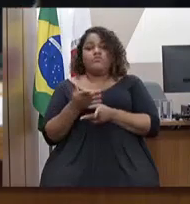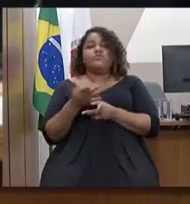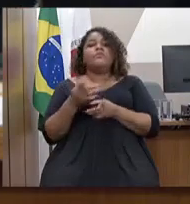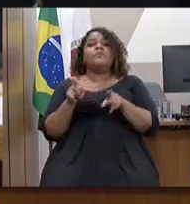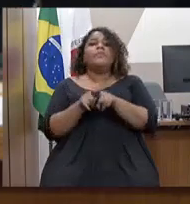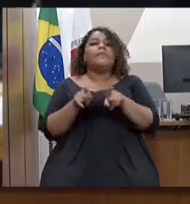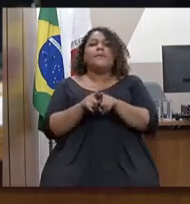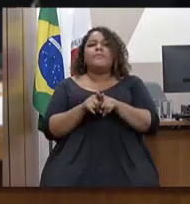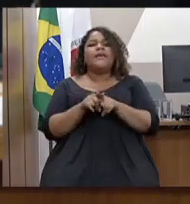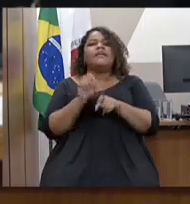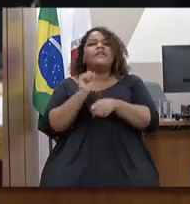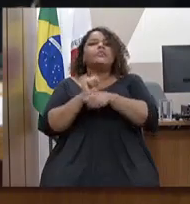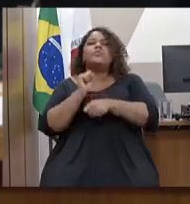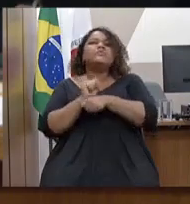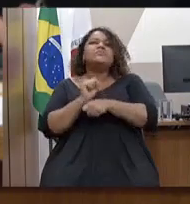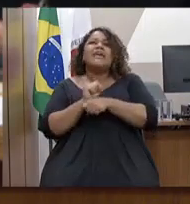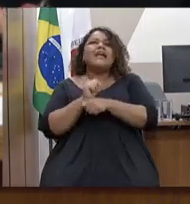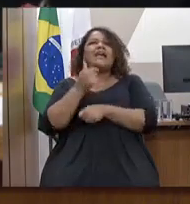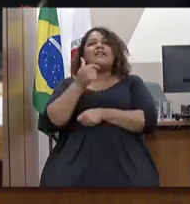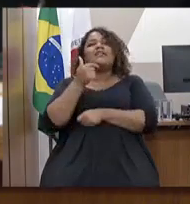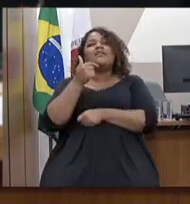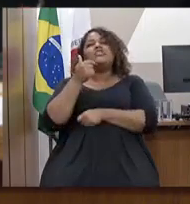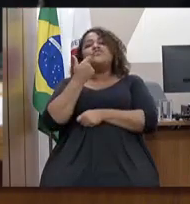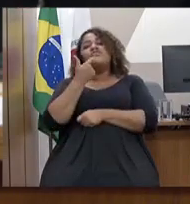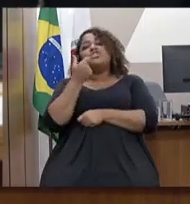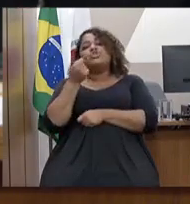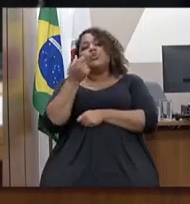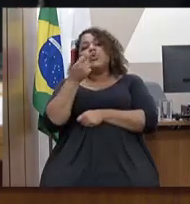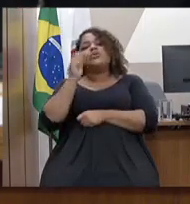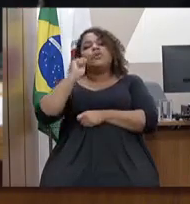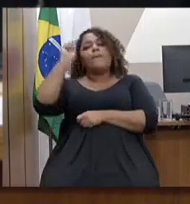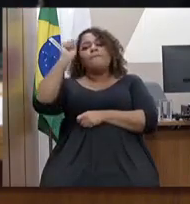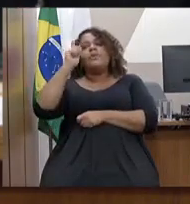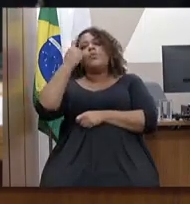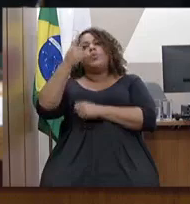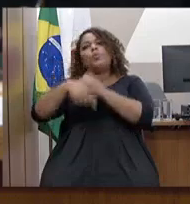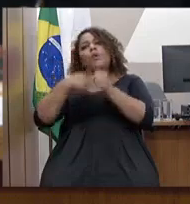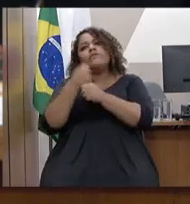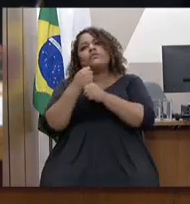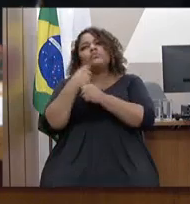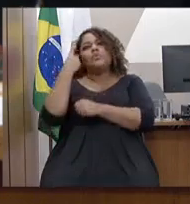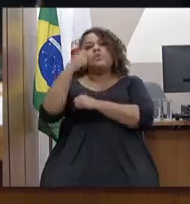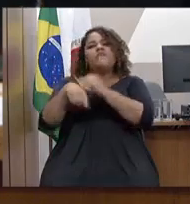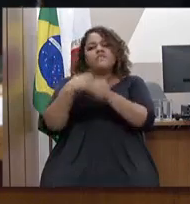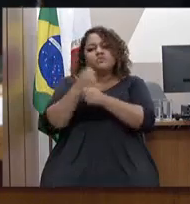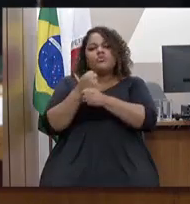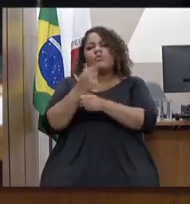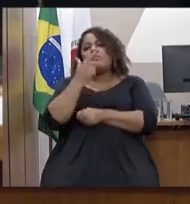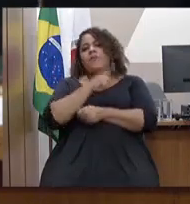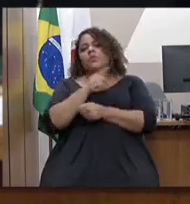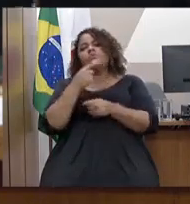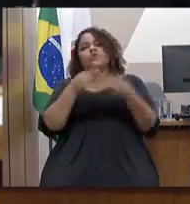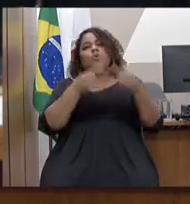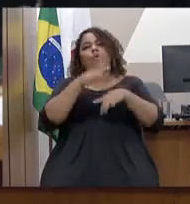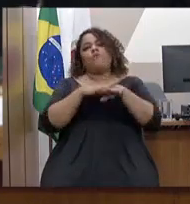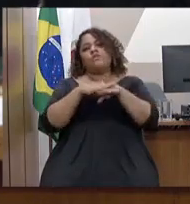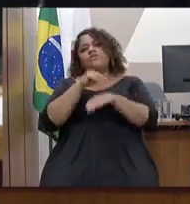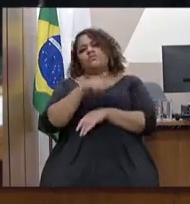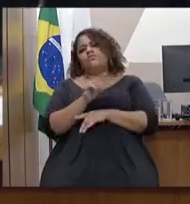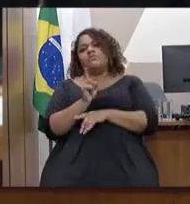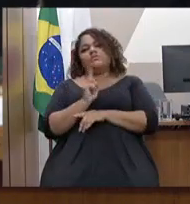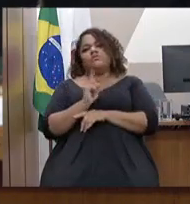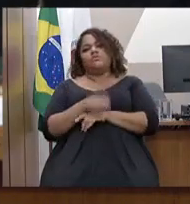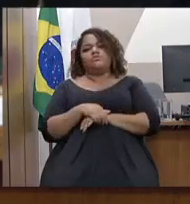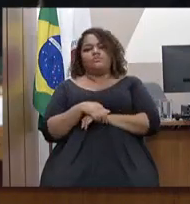28 de Abril a cada ano é pra gente estar aqui falando correndo disso e a gente falar disso com mais calma cada um dos processos que for possível a gente conseguir